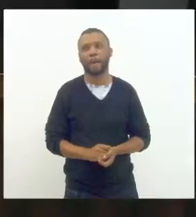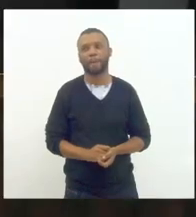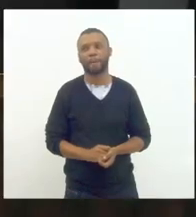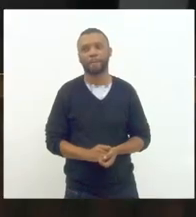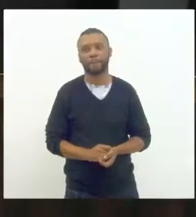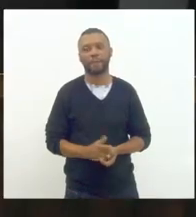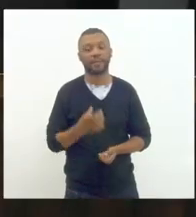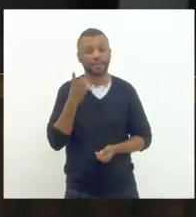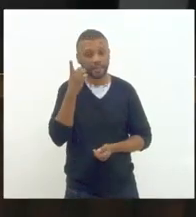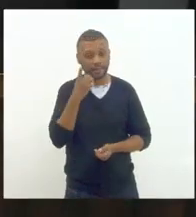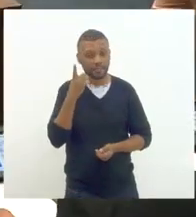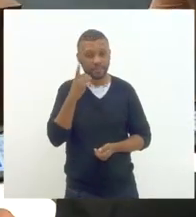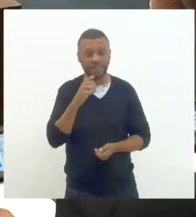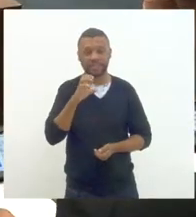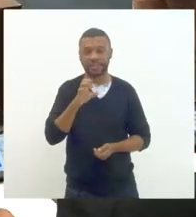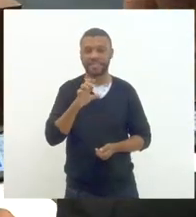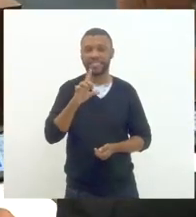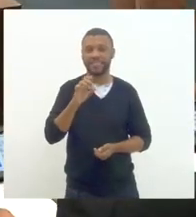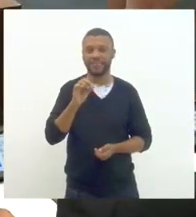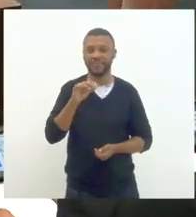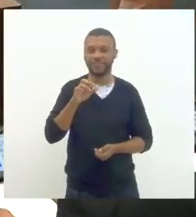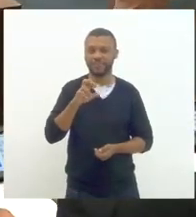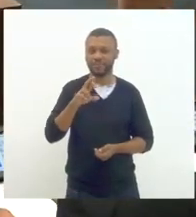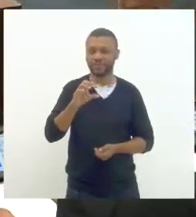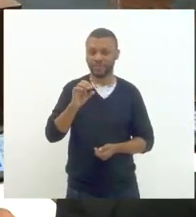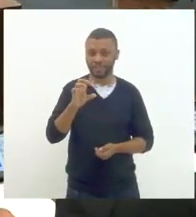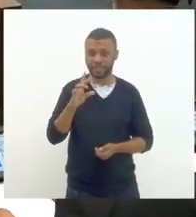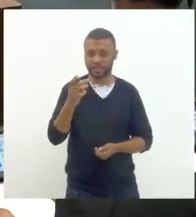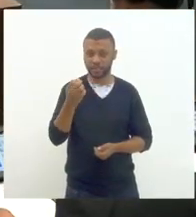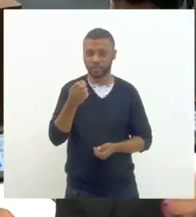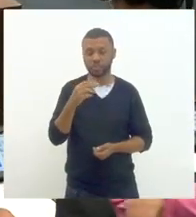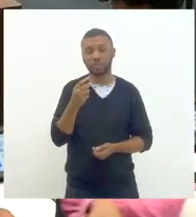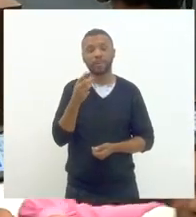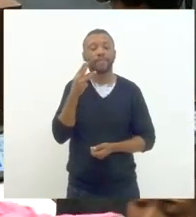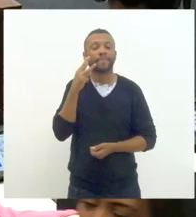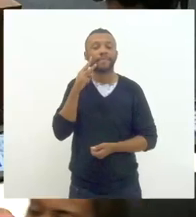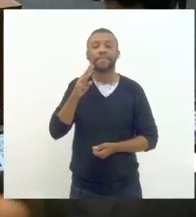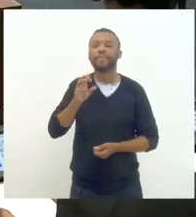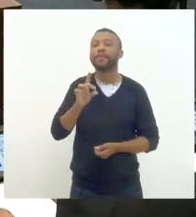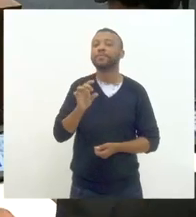Deputado Eliomar Coelho. Deputado Valdeir Carneiro.